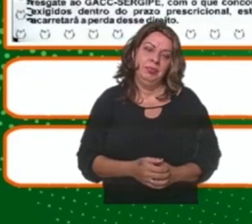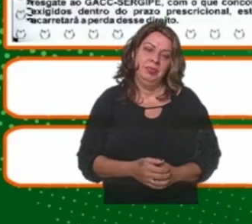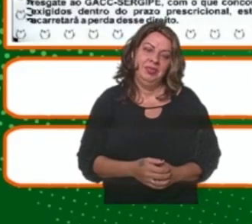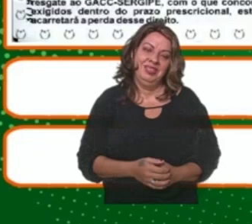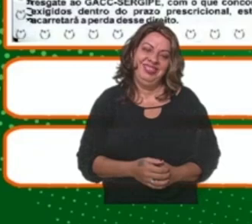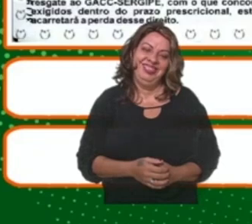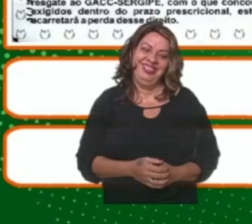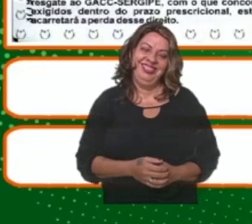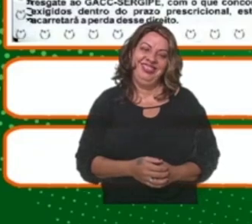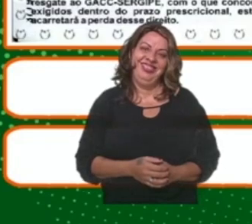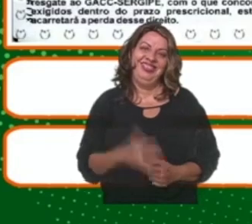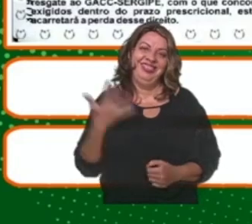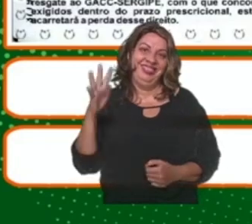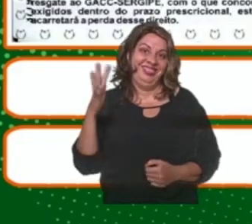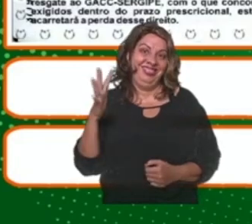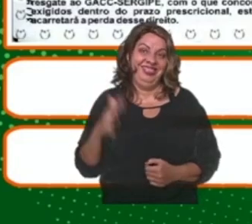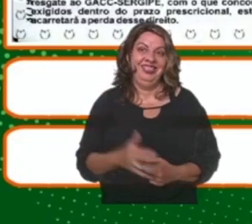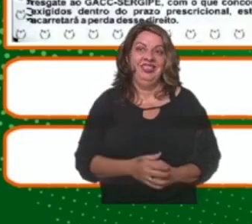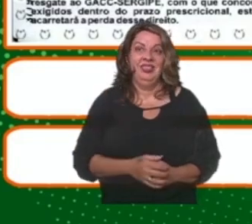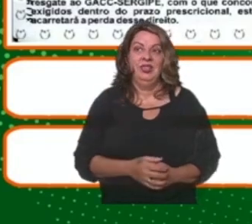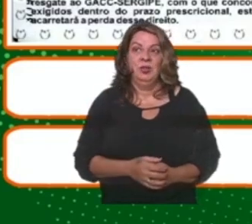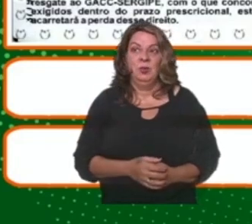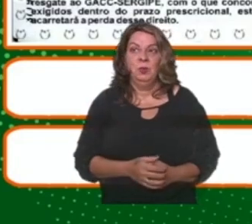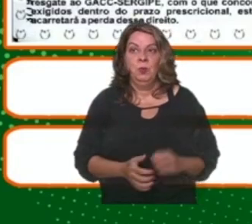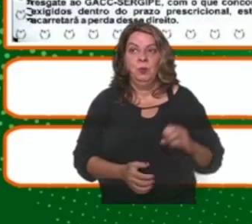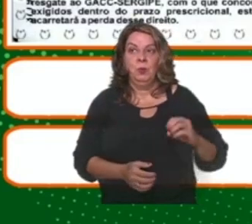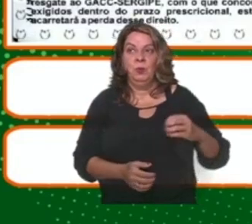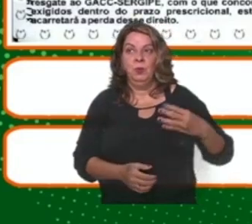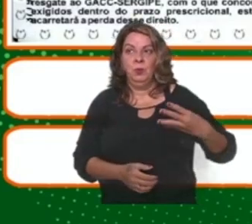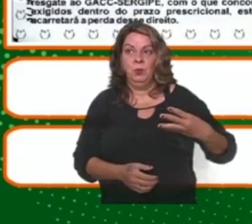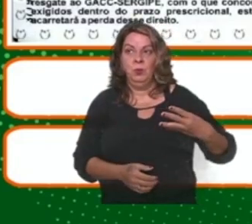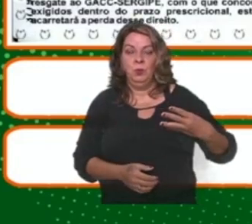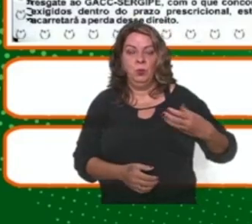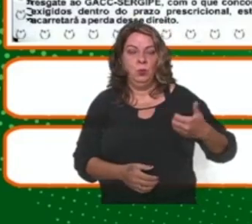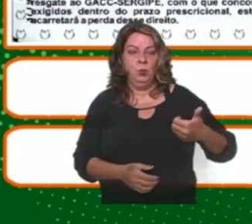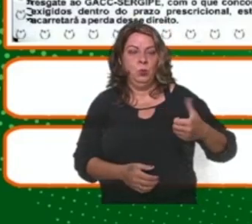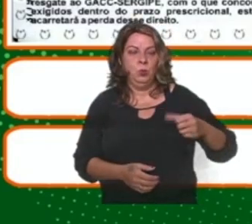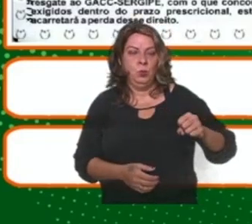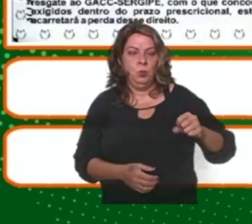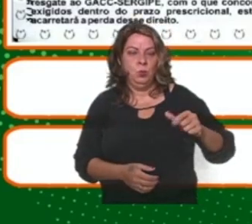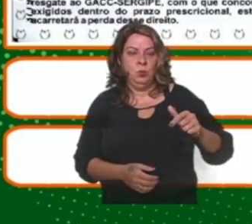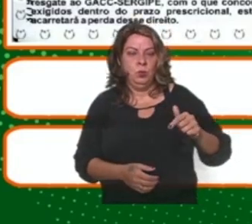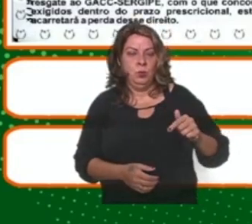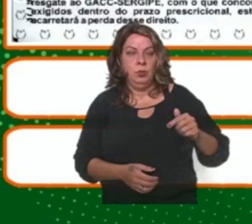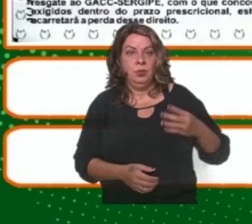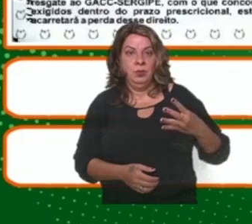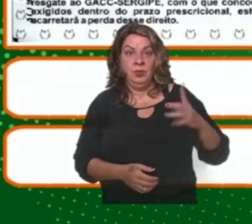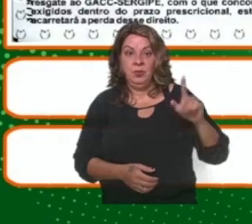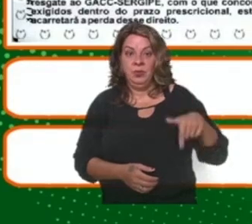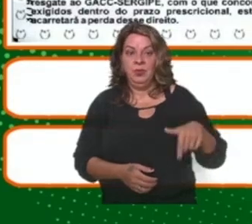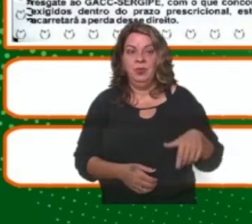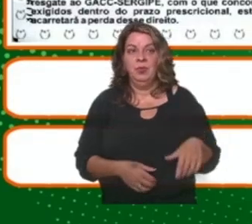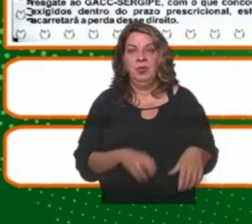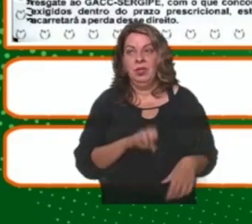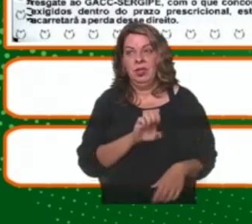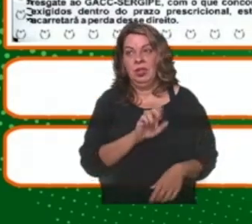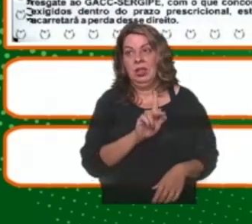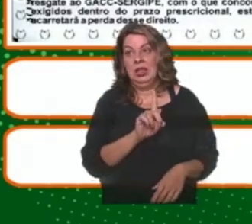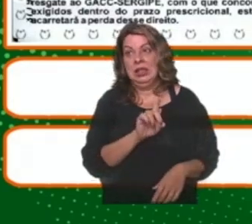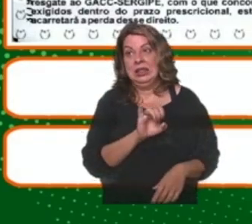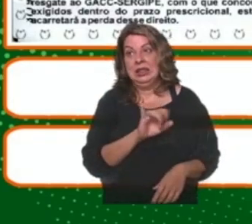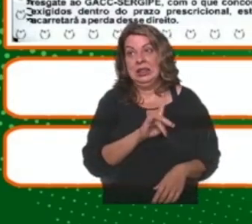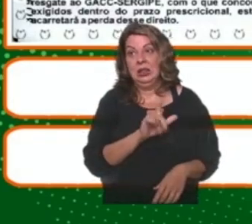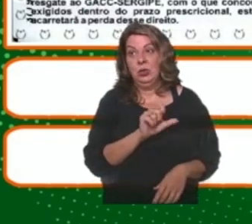Eduardo Gomes. Parabéns! Sigo aqui anunciando 041874, numeração de Adeilson Rodrigues de Melo, morador